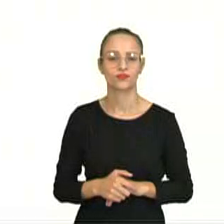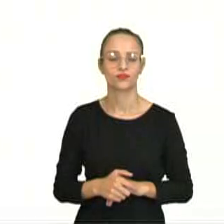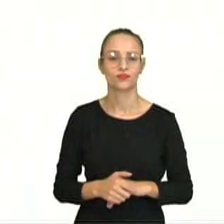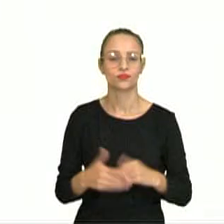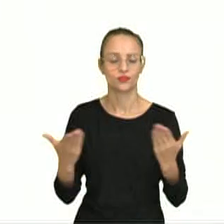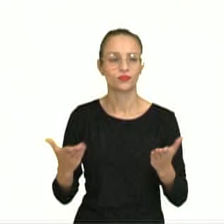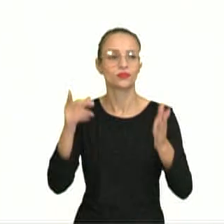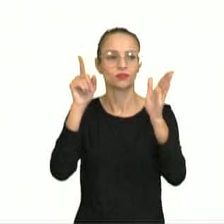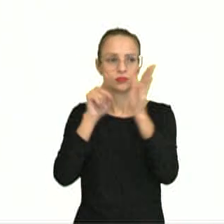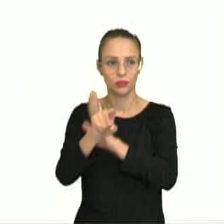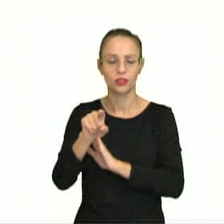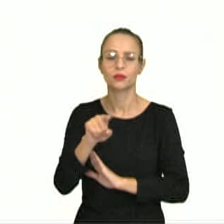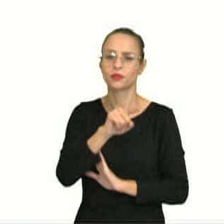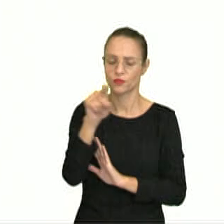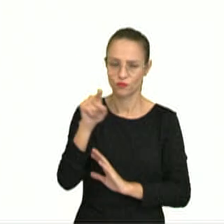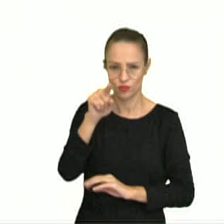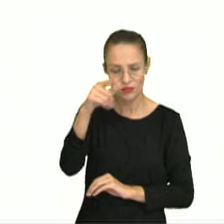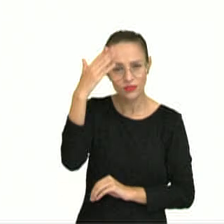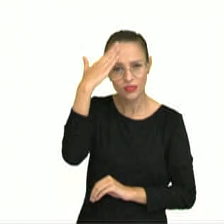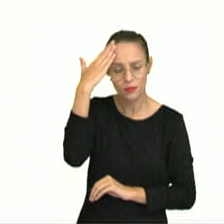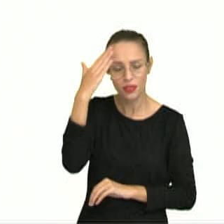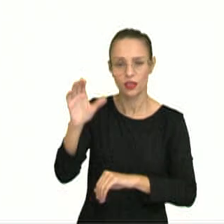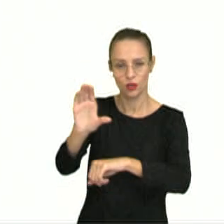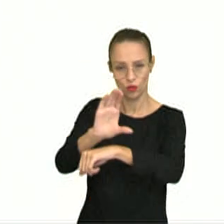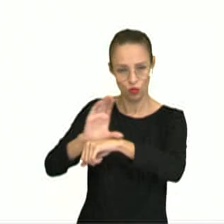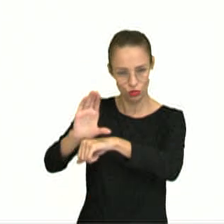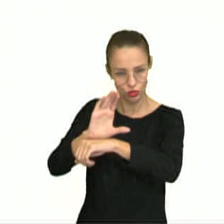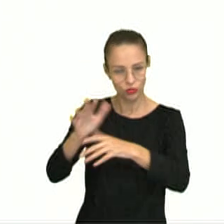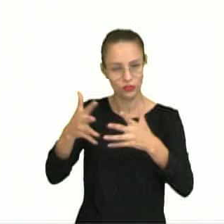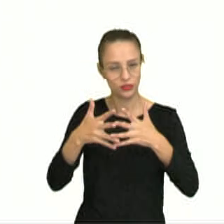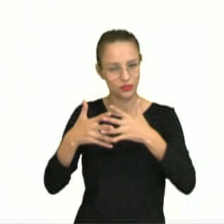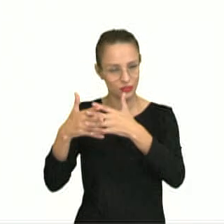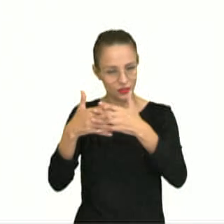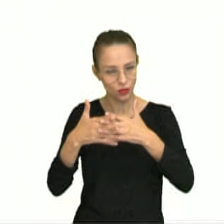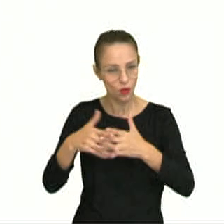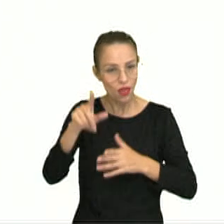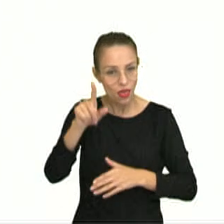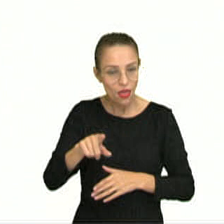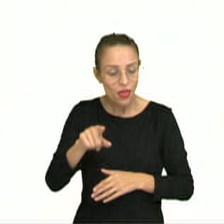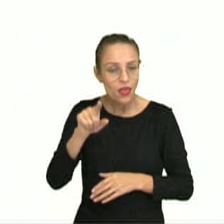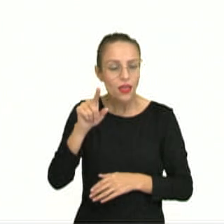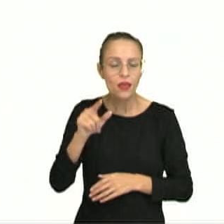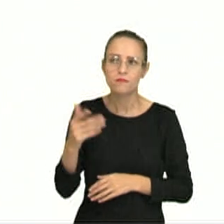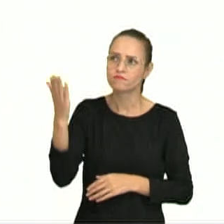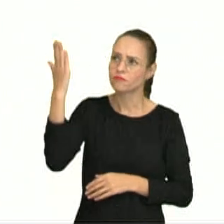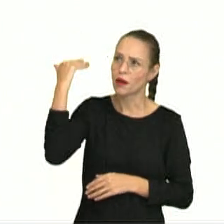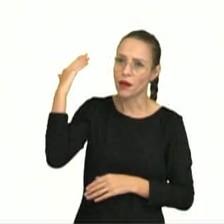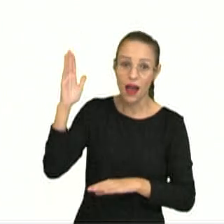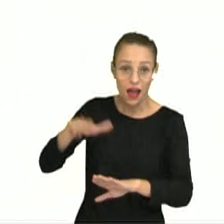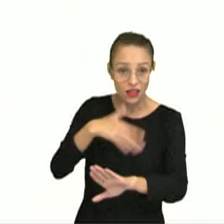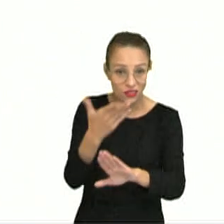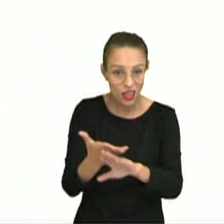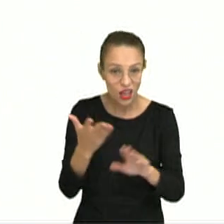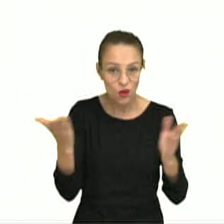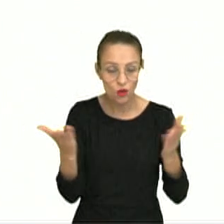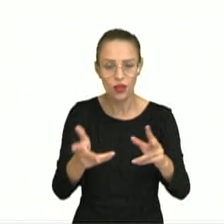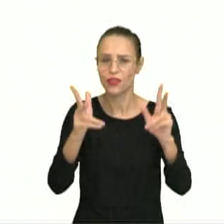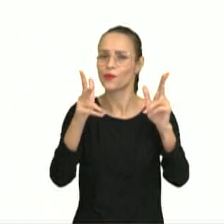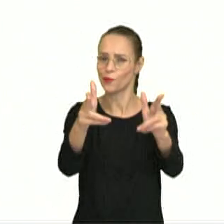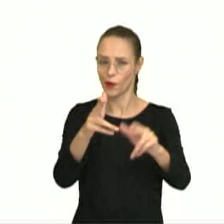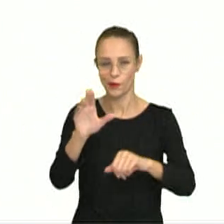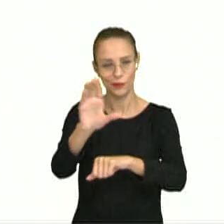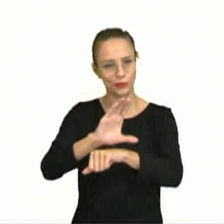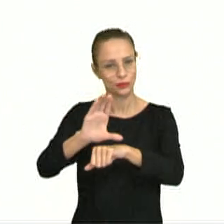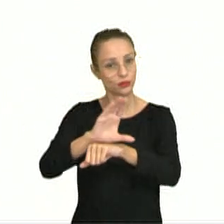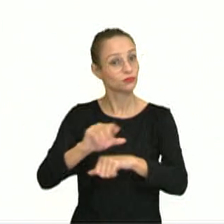Então eu queria perguntar para vocês: vocês sabiam que a Constituição dos Estados Unidos é a mesma lá naquela época até hoje?